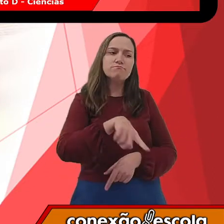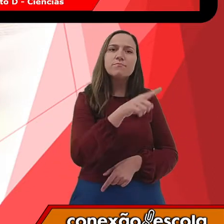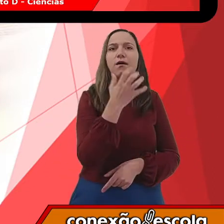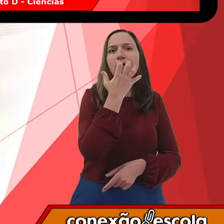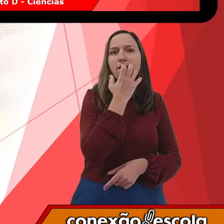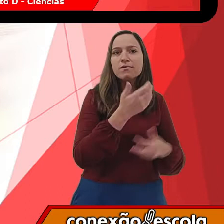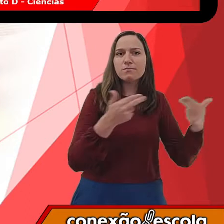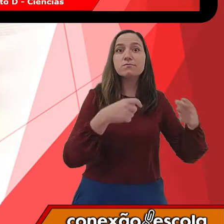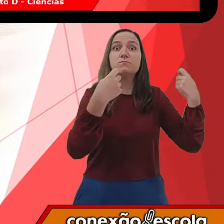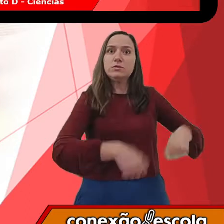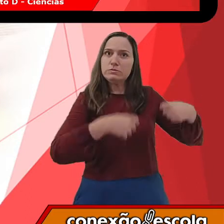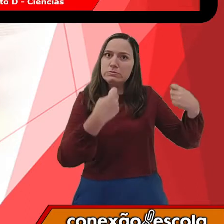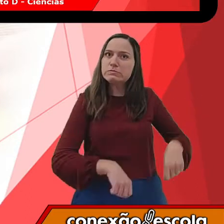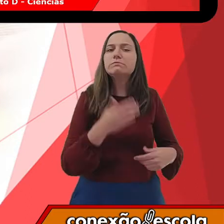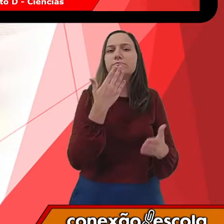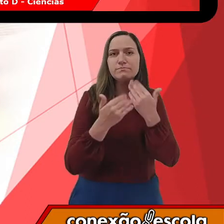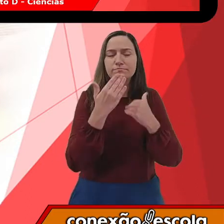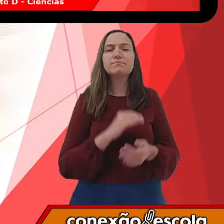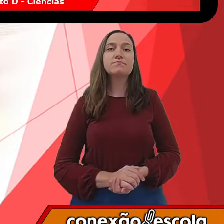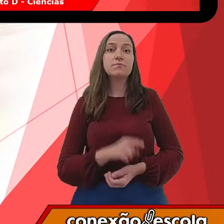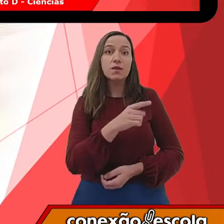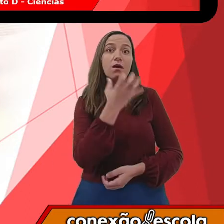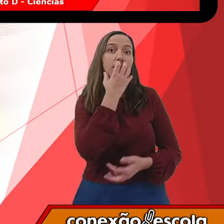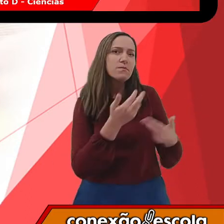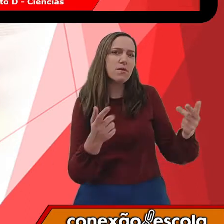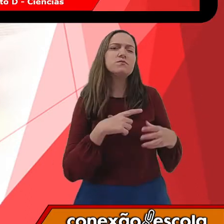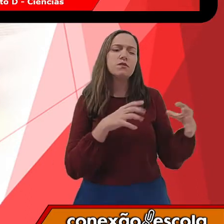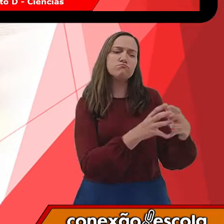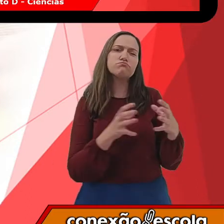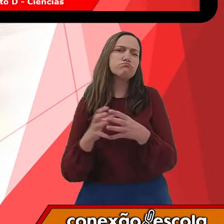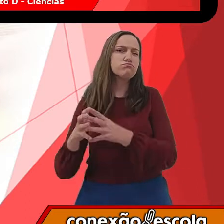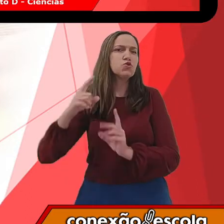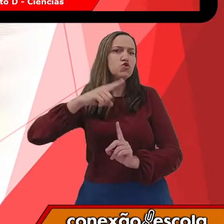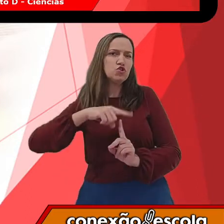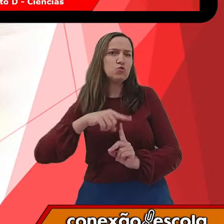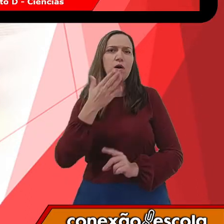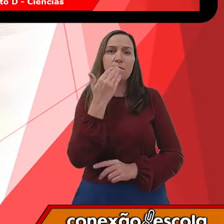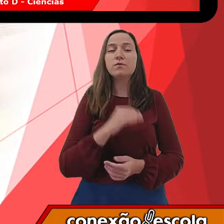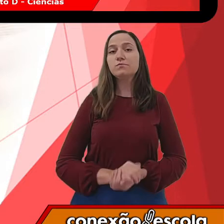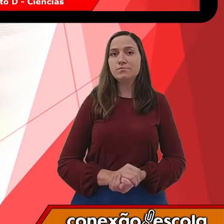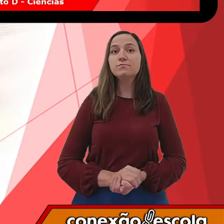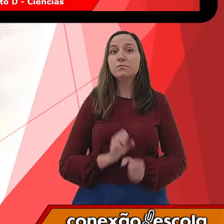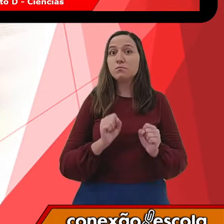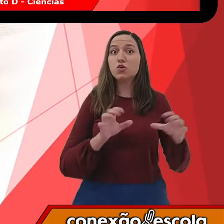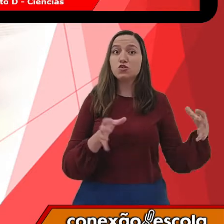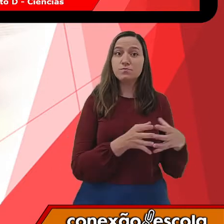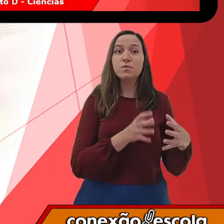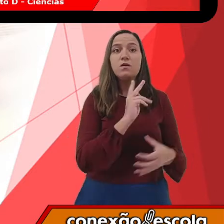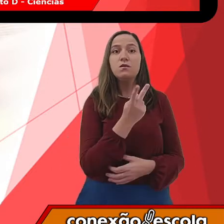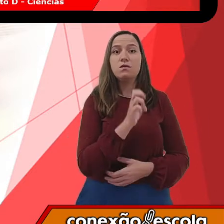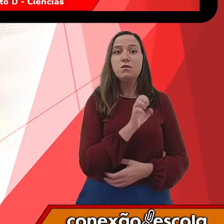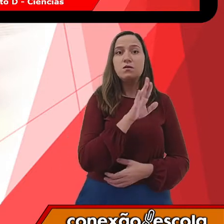alimentação. E os animais eles podem ser classificados de acordo com o tipo de alimentos que ingerem. Eles podem ser